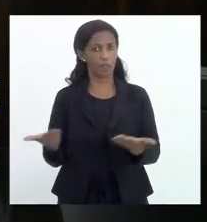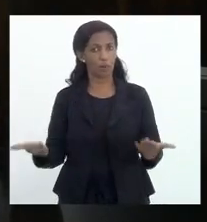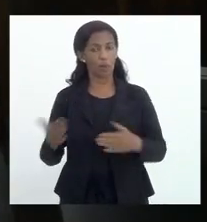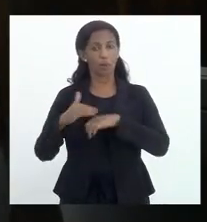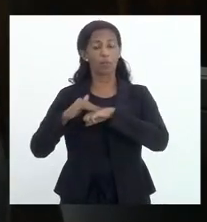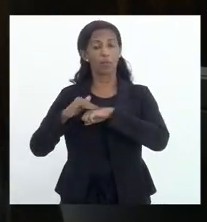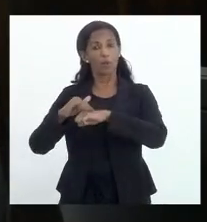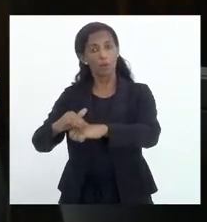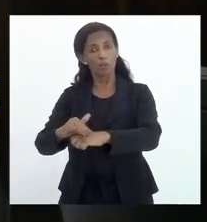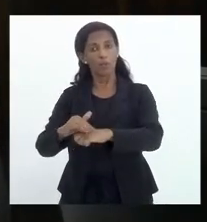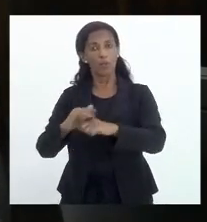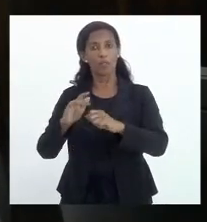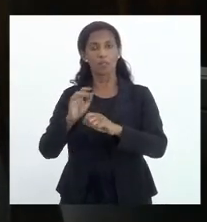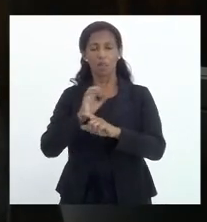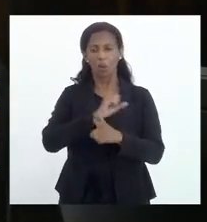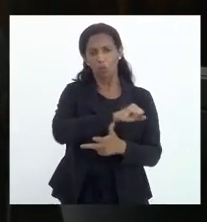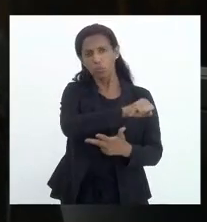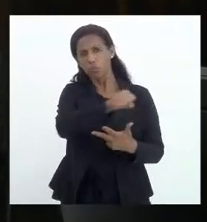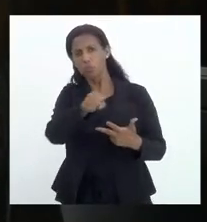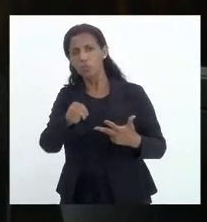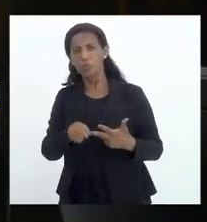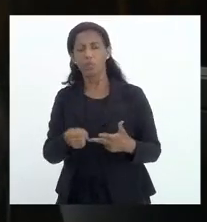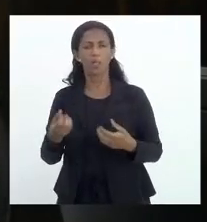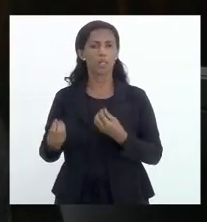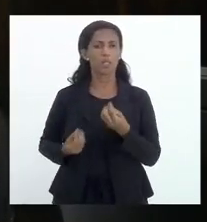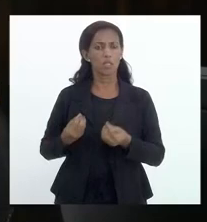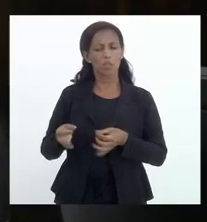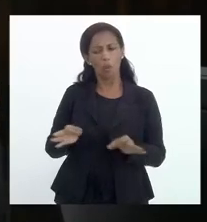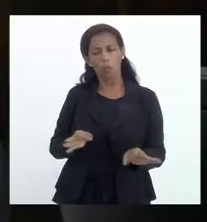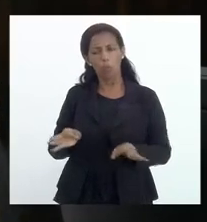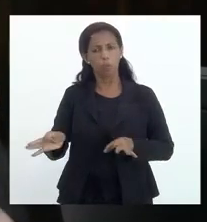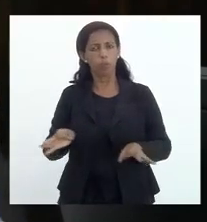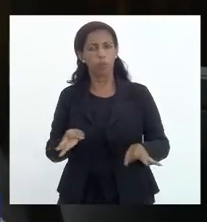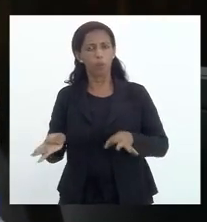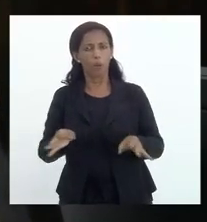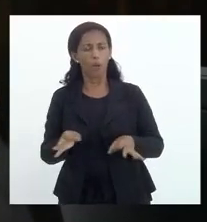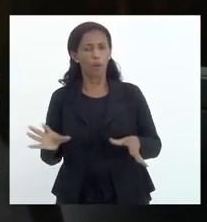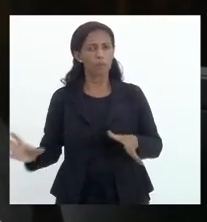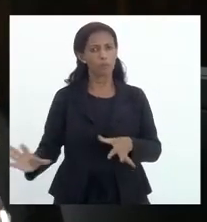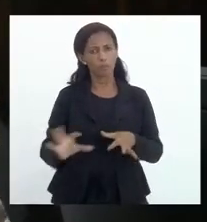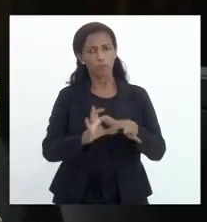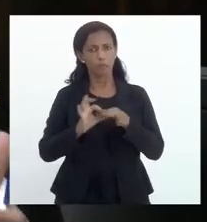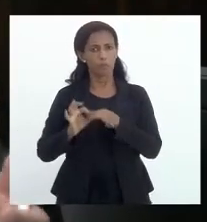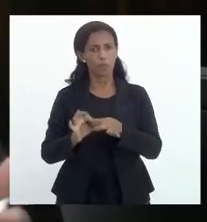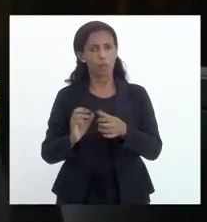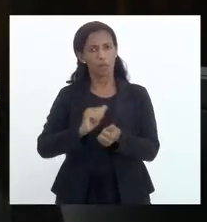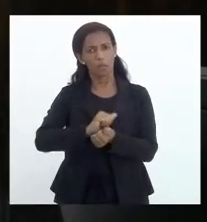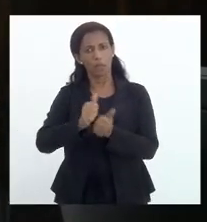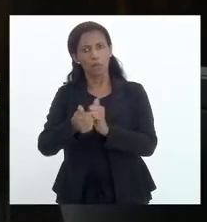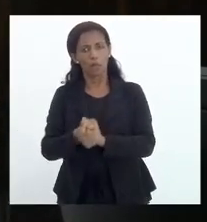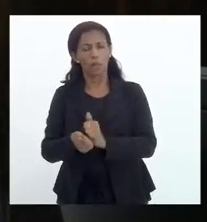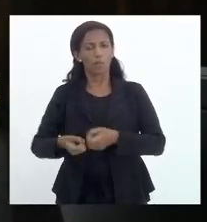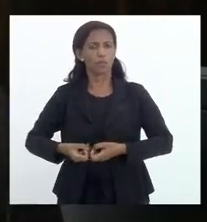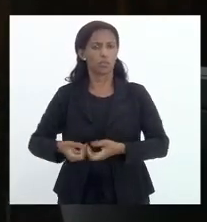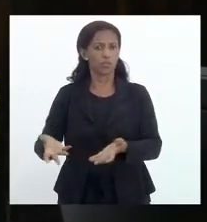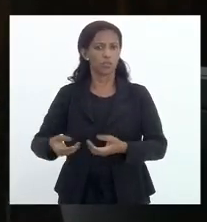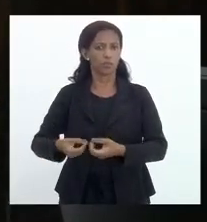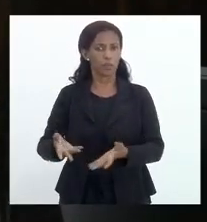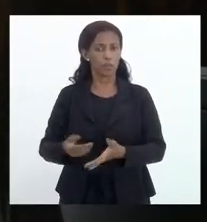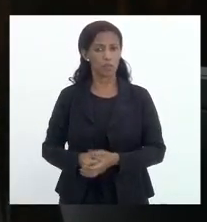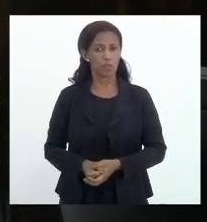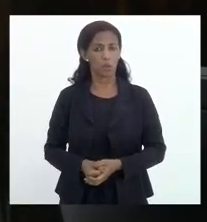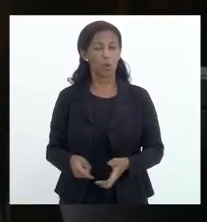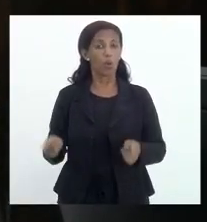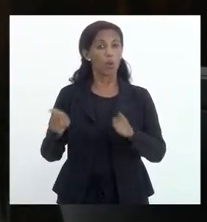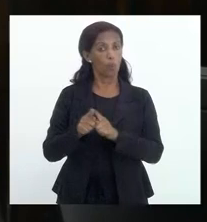os poderes e a maneira como a gente começou a mexer de uma forma integrada na adequação das nossas despesas. Como eu